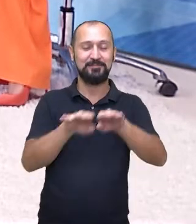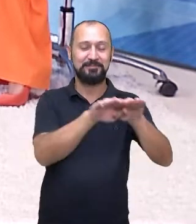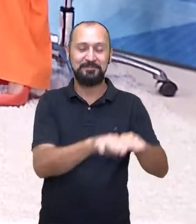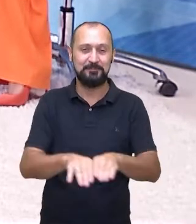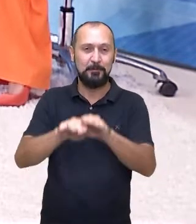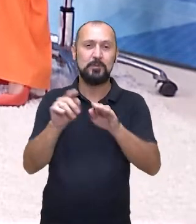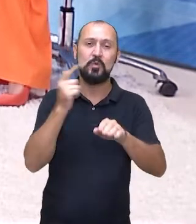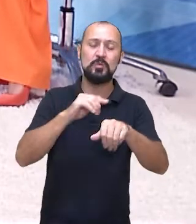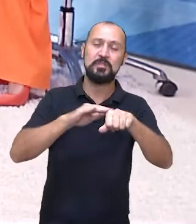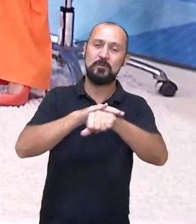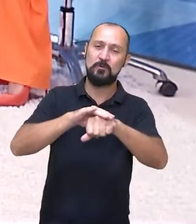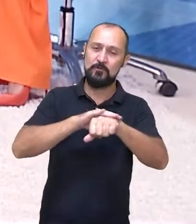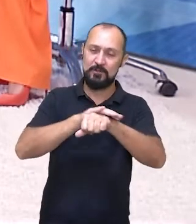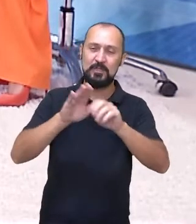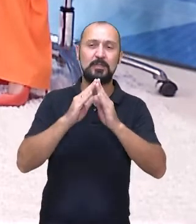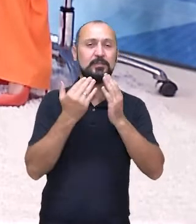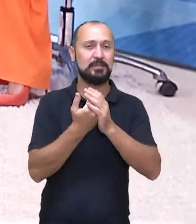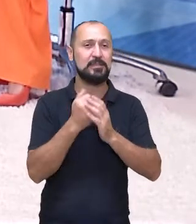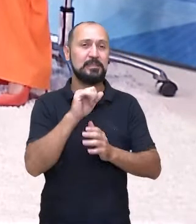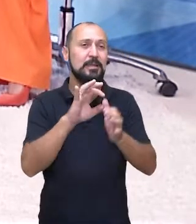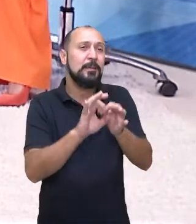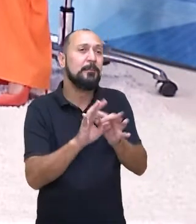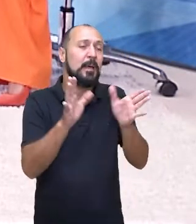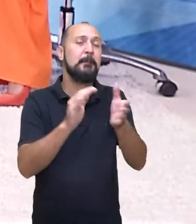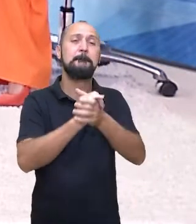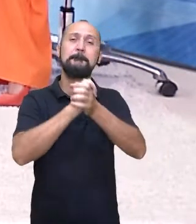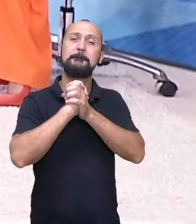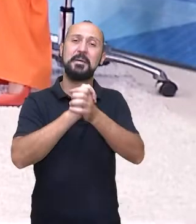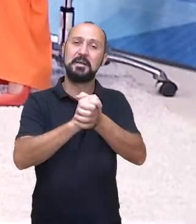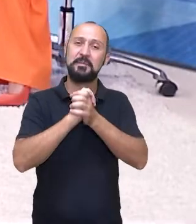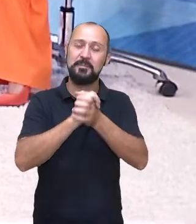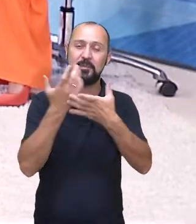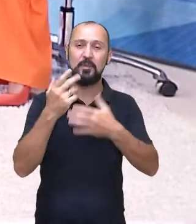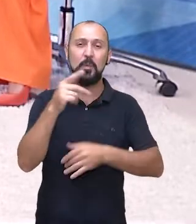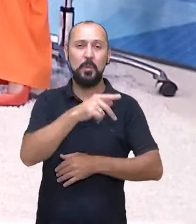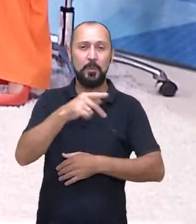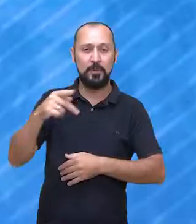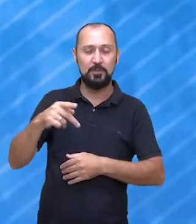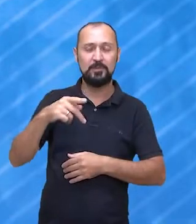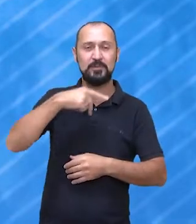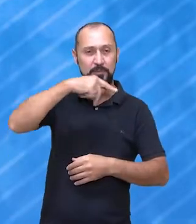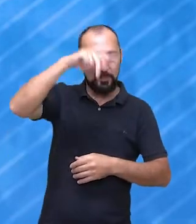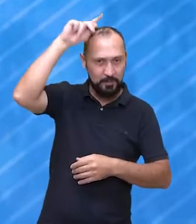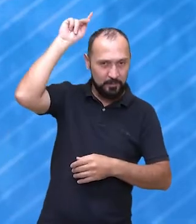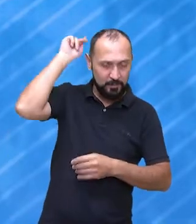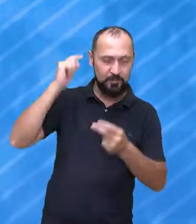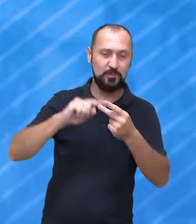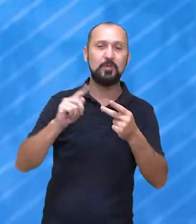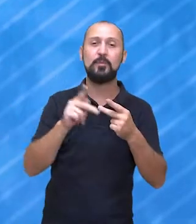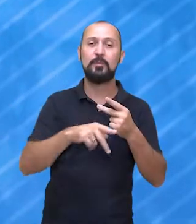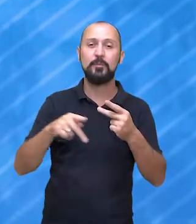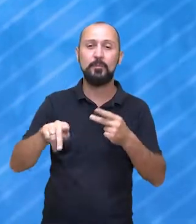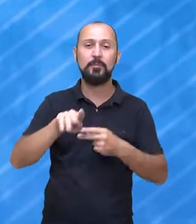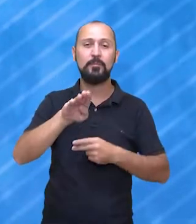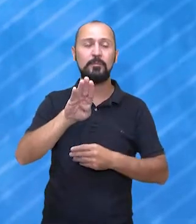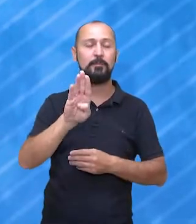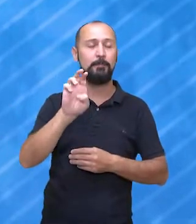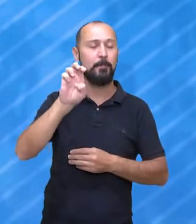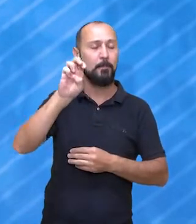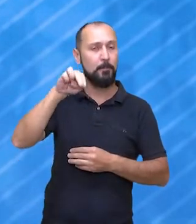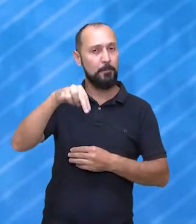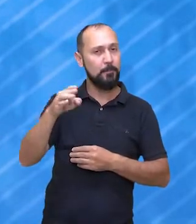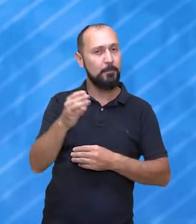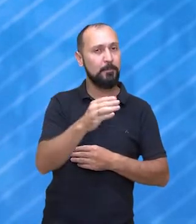oportunidade para podermos falar da escola e me permita também parabenizar o presidente Paulo Correia o nosso professor